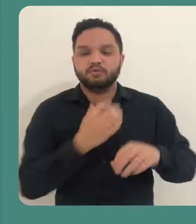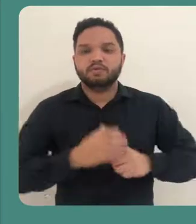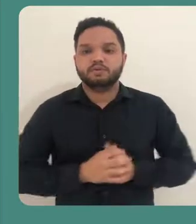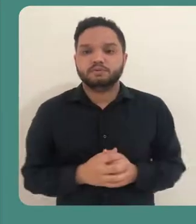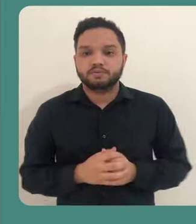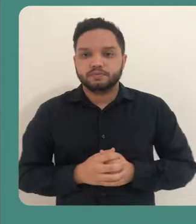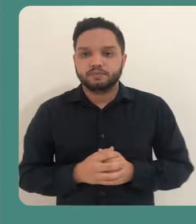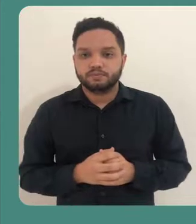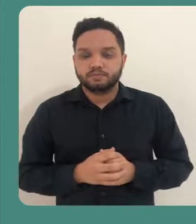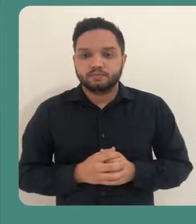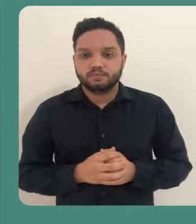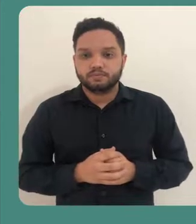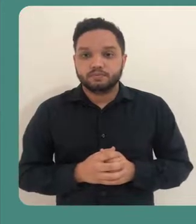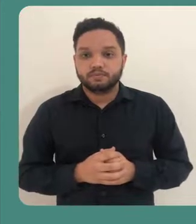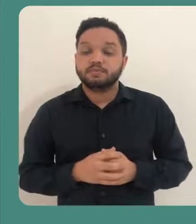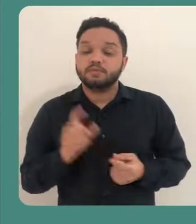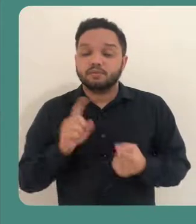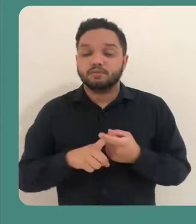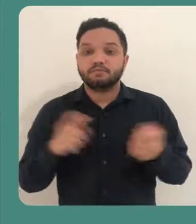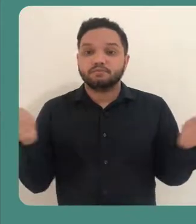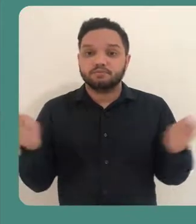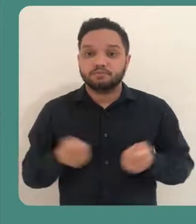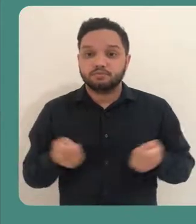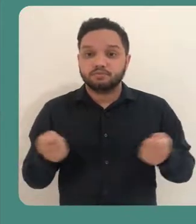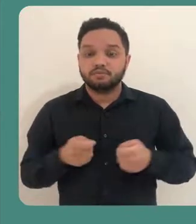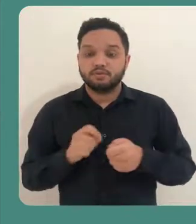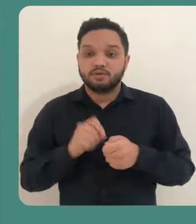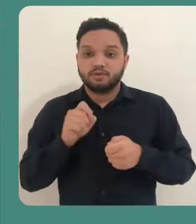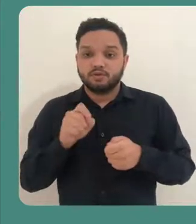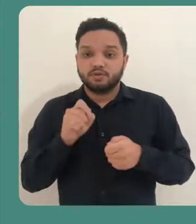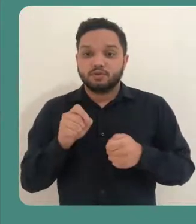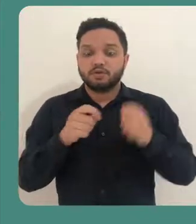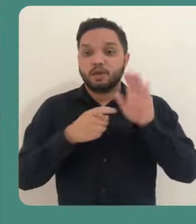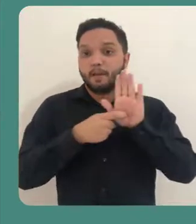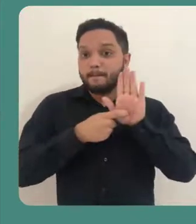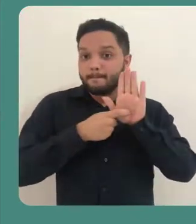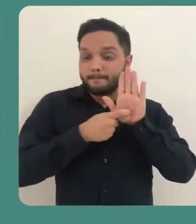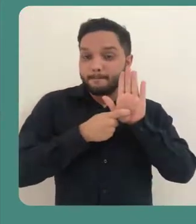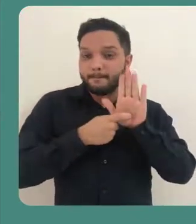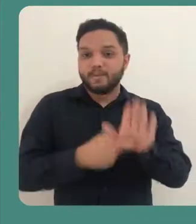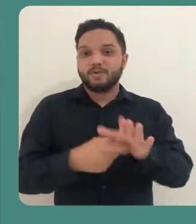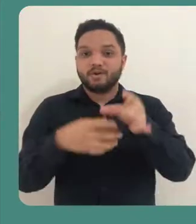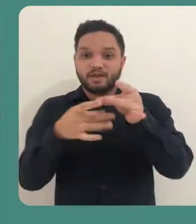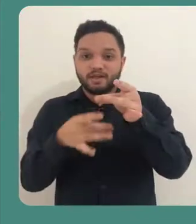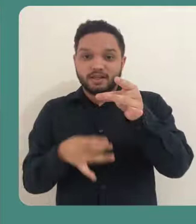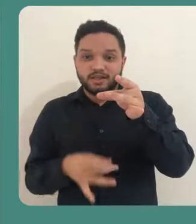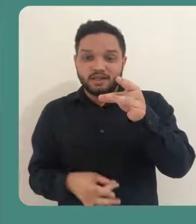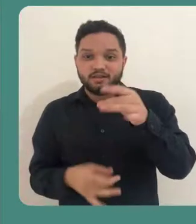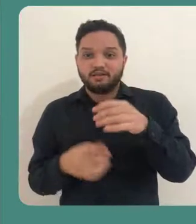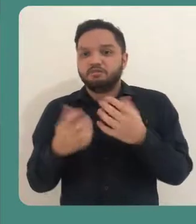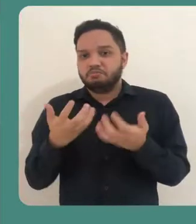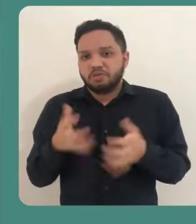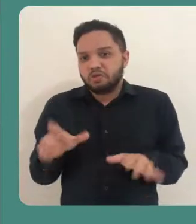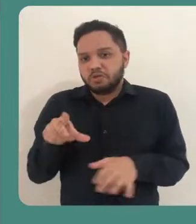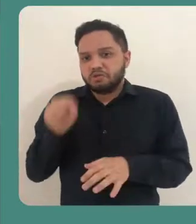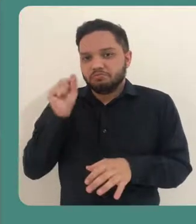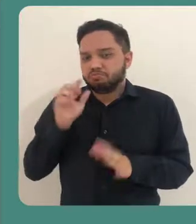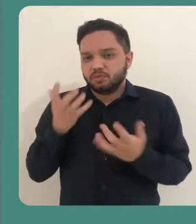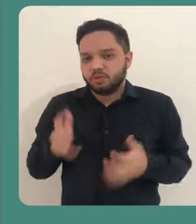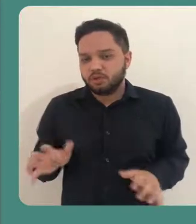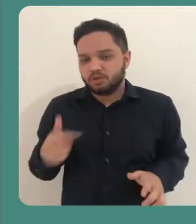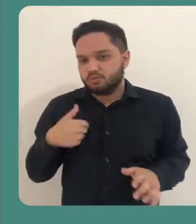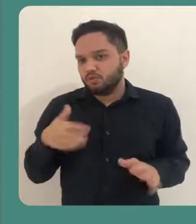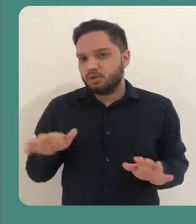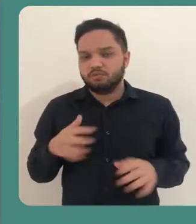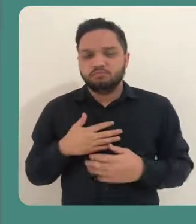não é possível acionar a opção exibir descrição na página do curso eu não vou selecionar isso e em